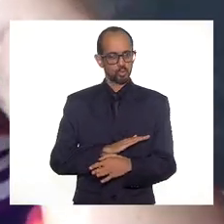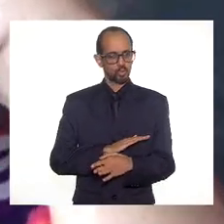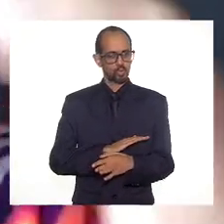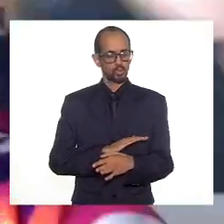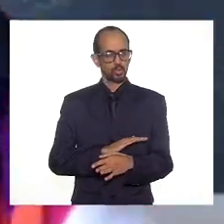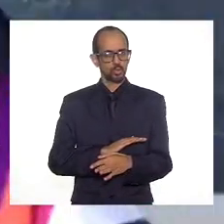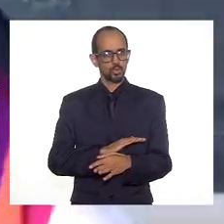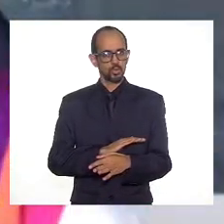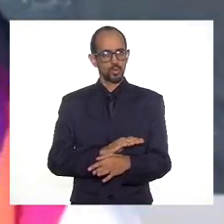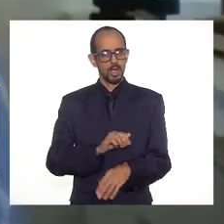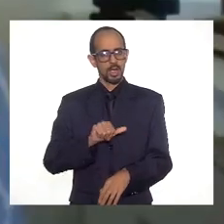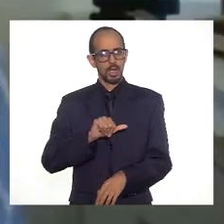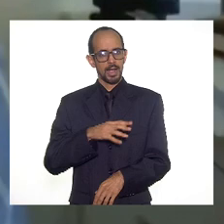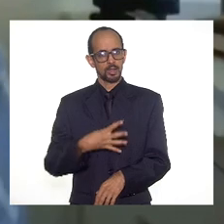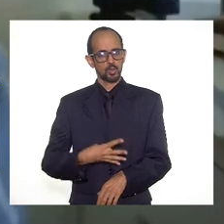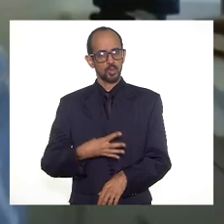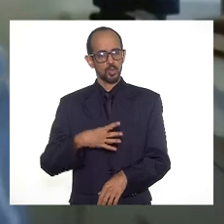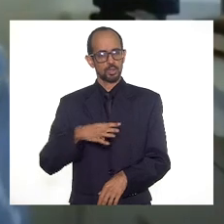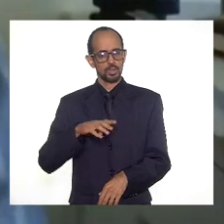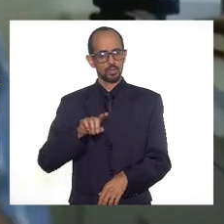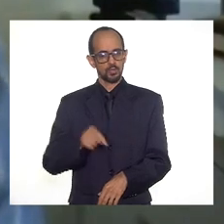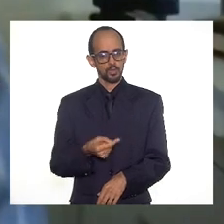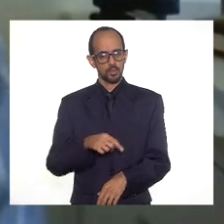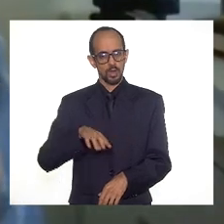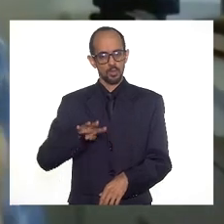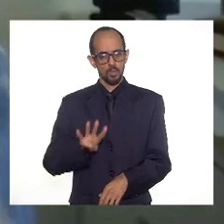14,4 bilhões de reais.